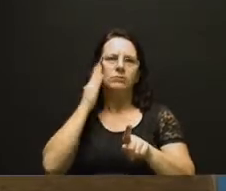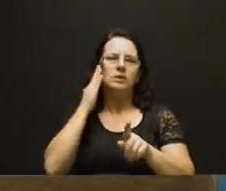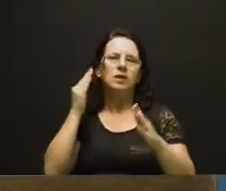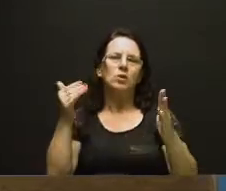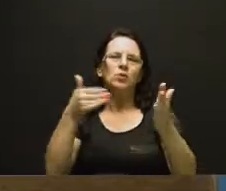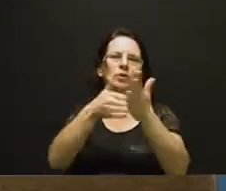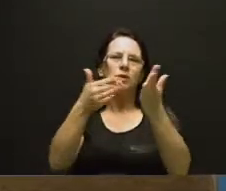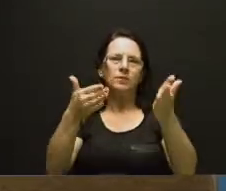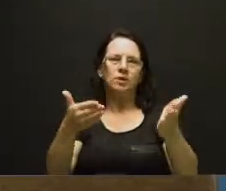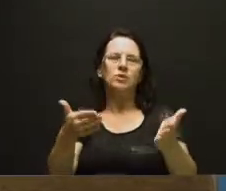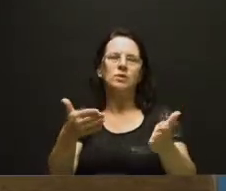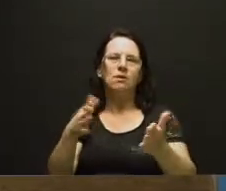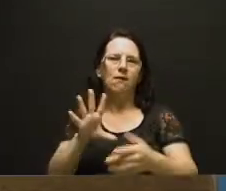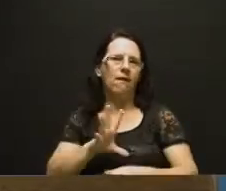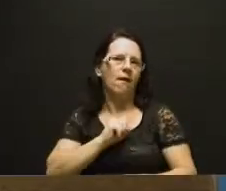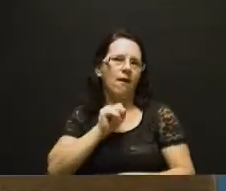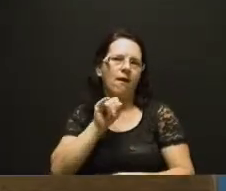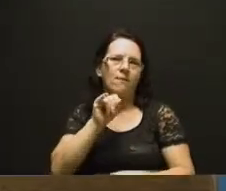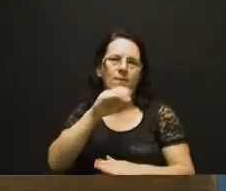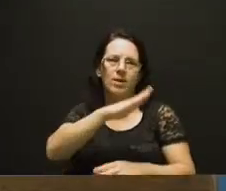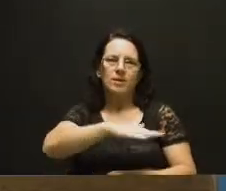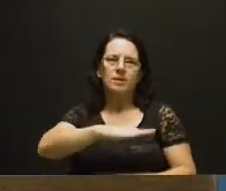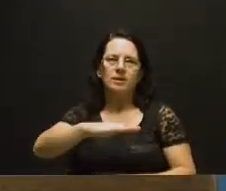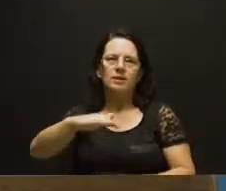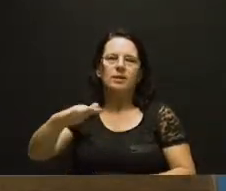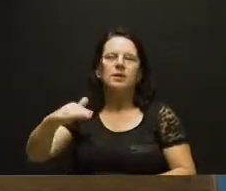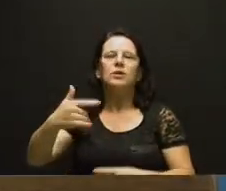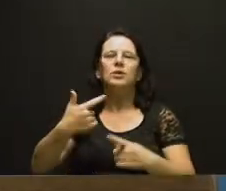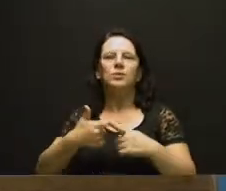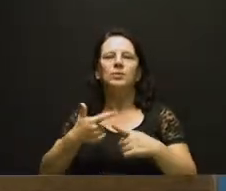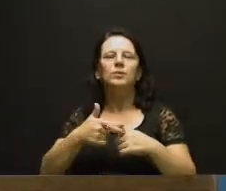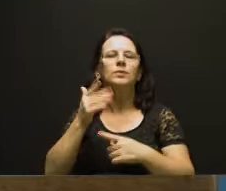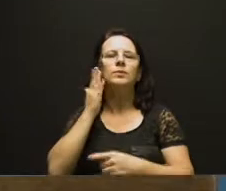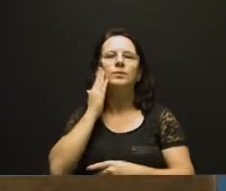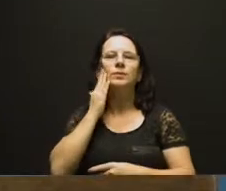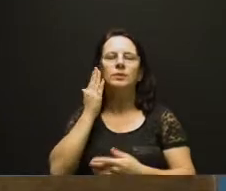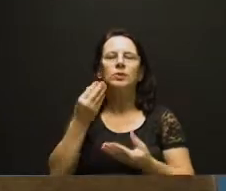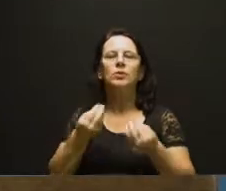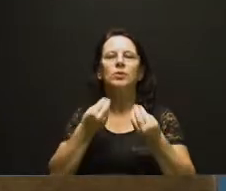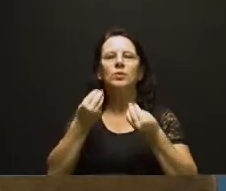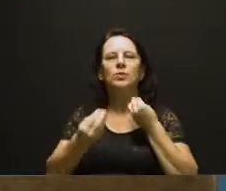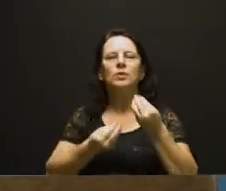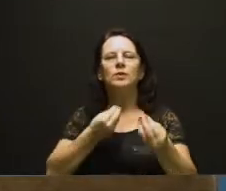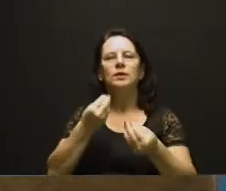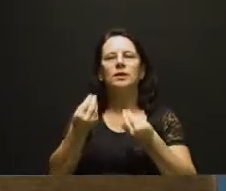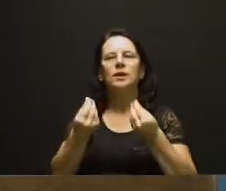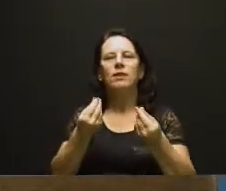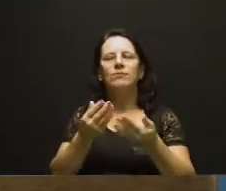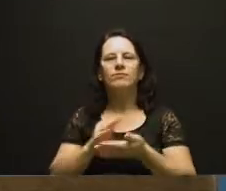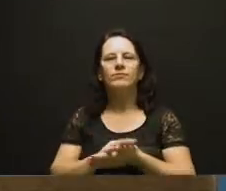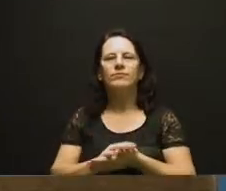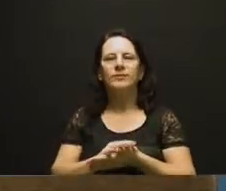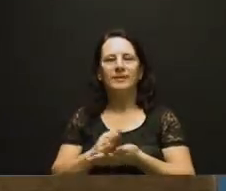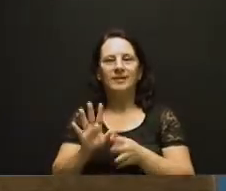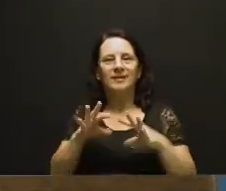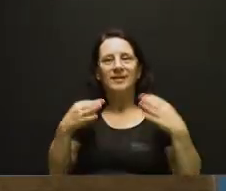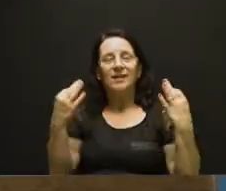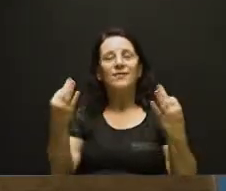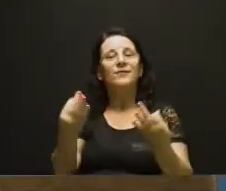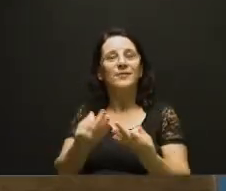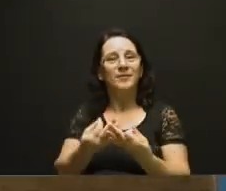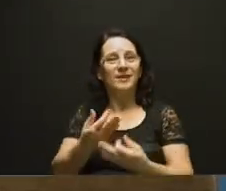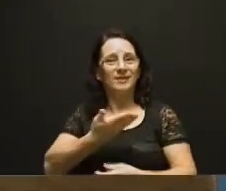ama aquela criança porque eu sei o quanto ele tem assim oferecido para sua família e os seus